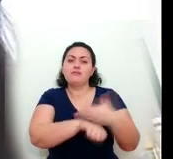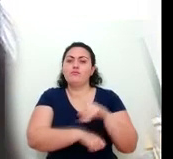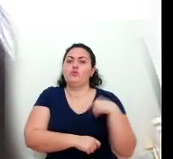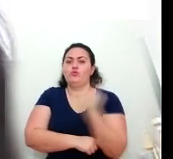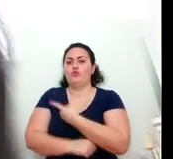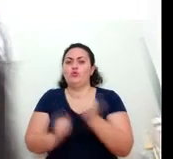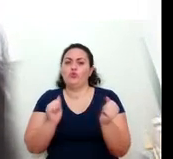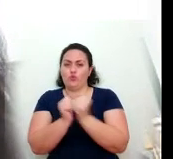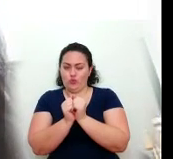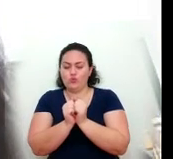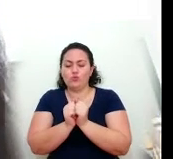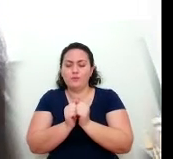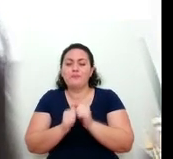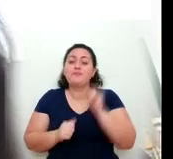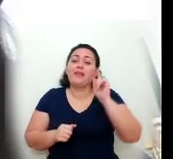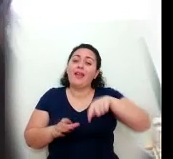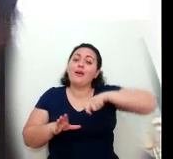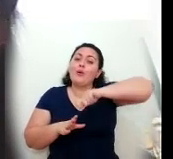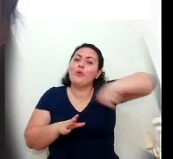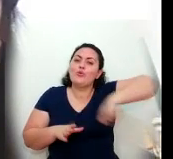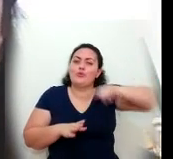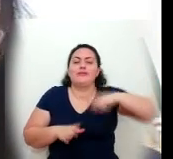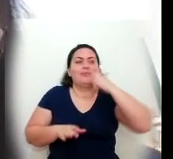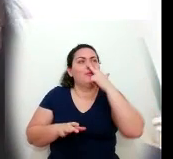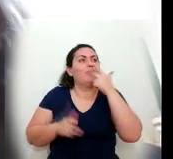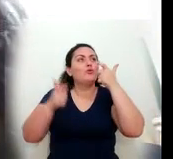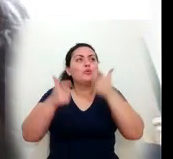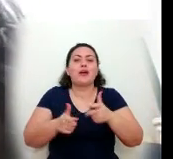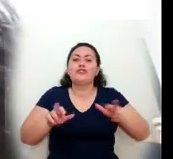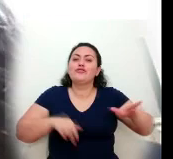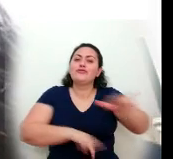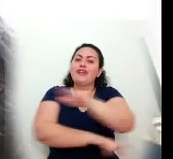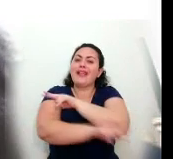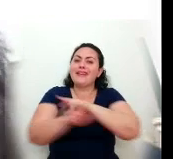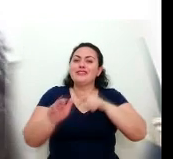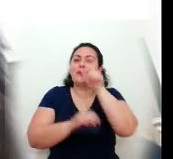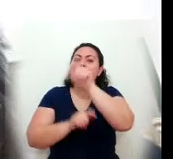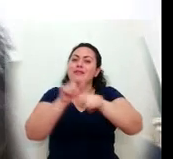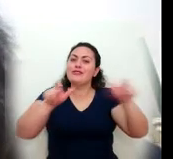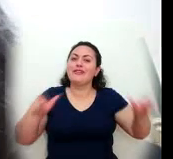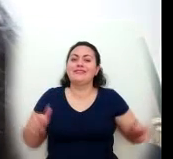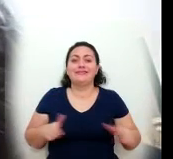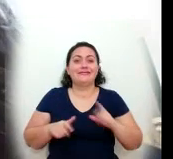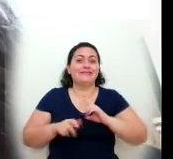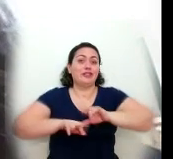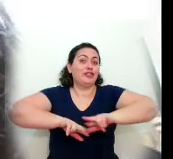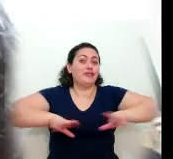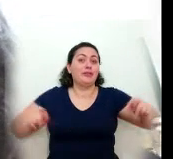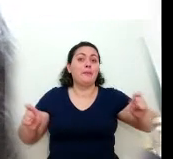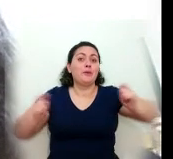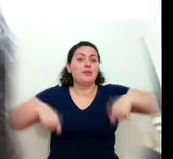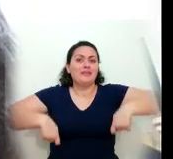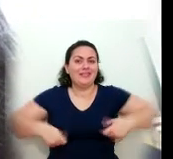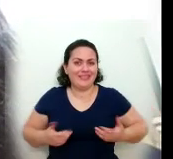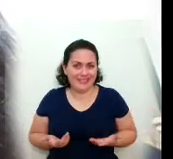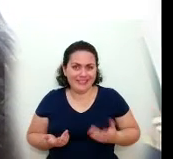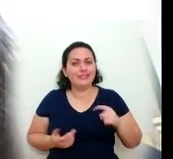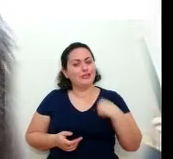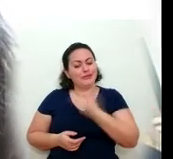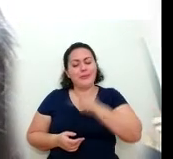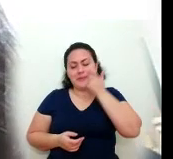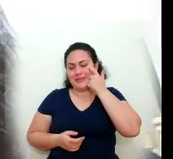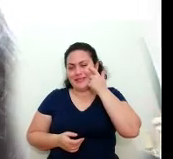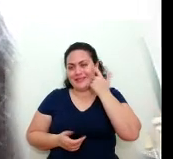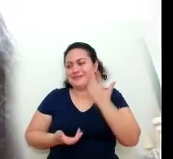possa participar e se envolver, assim. Então, acho que a cozinha é um espaço muito plural, né, meio infinitas